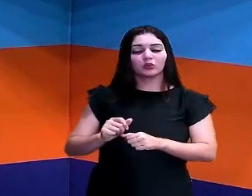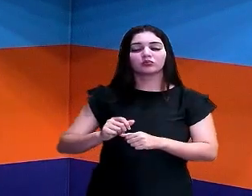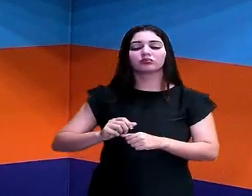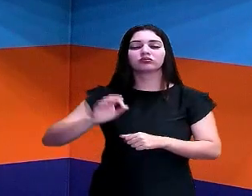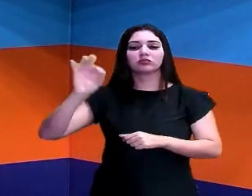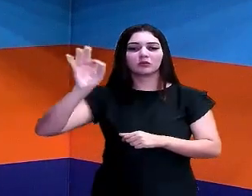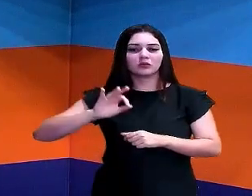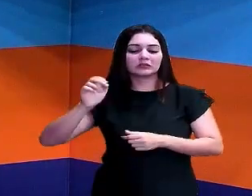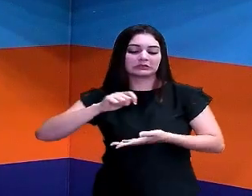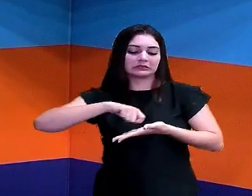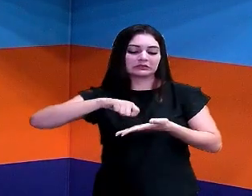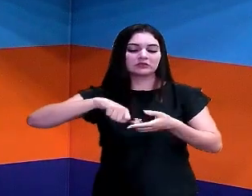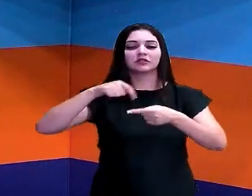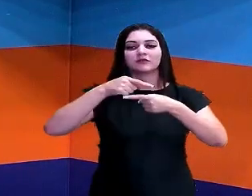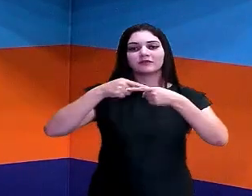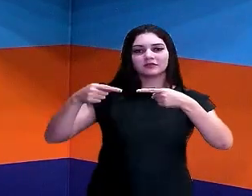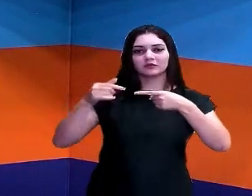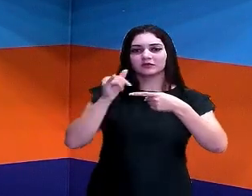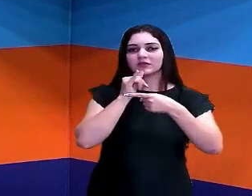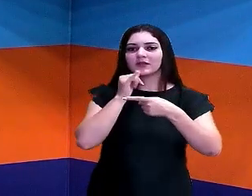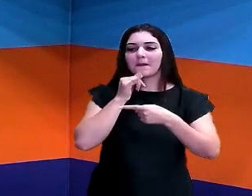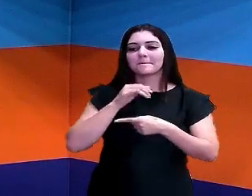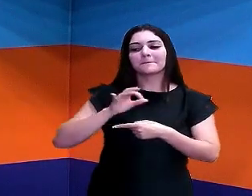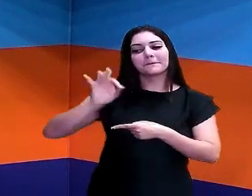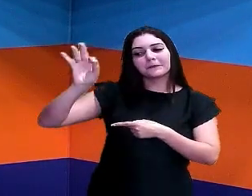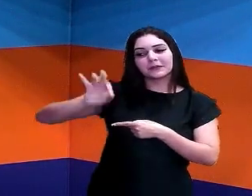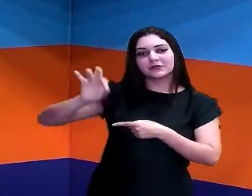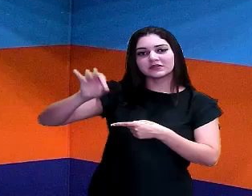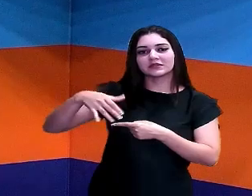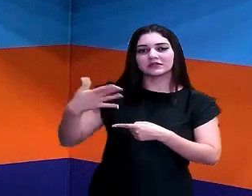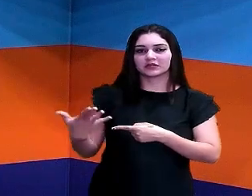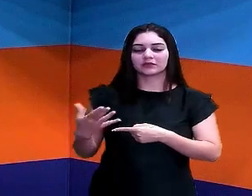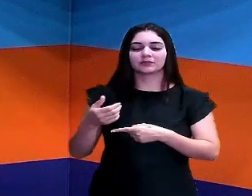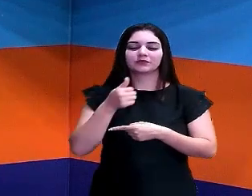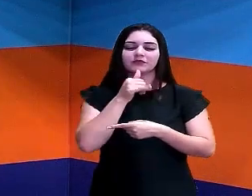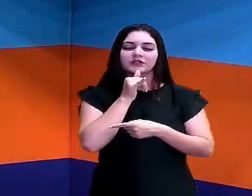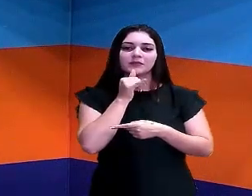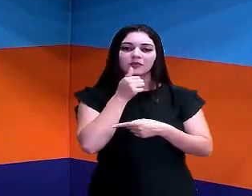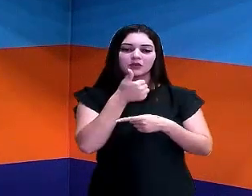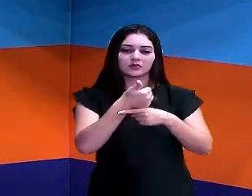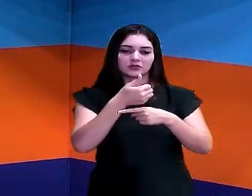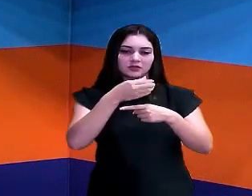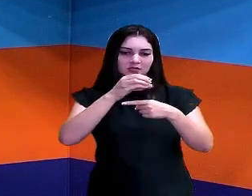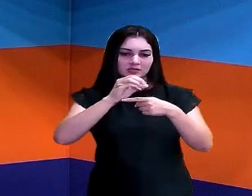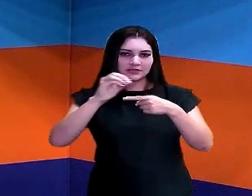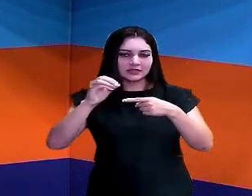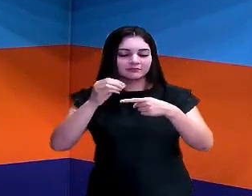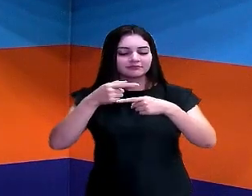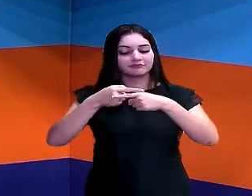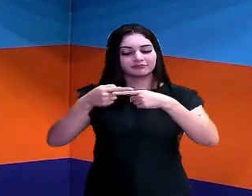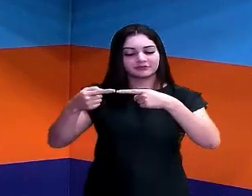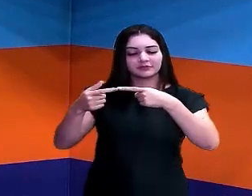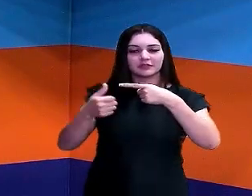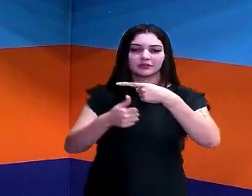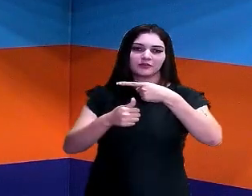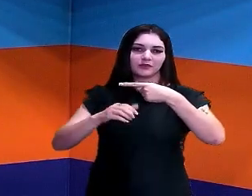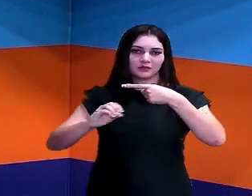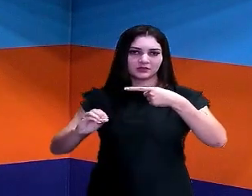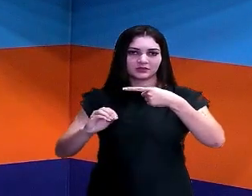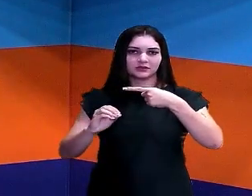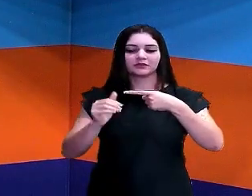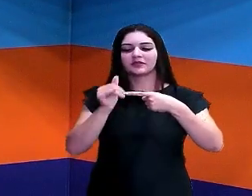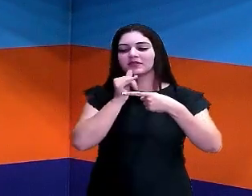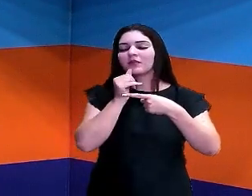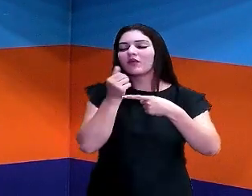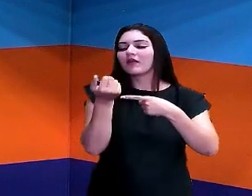forma de fração. Por cento, o nome já diz, ó, 100%, 100 dividido por 100, tá? E aí 100 dividido